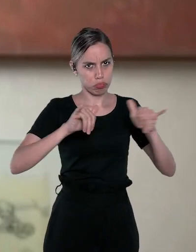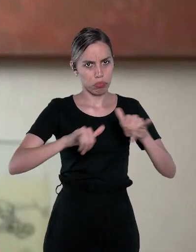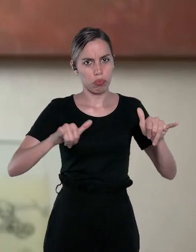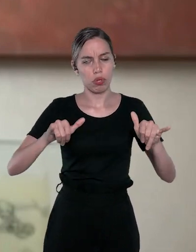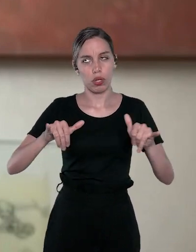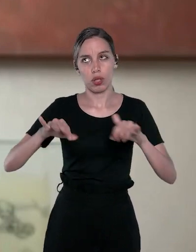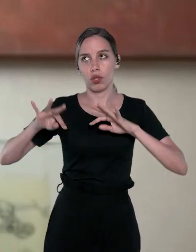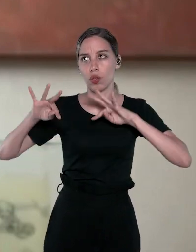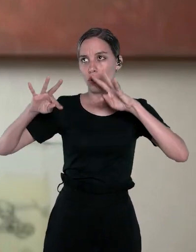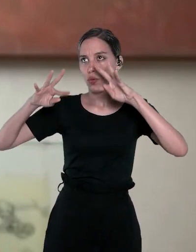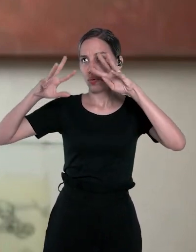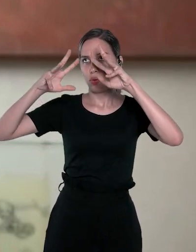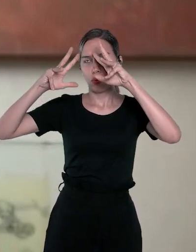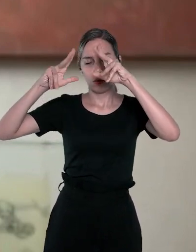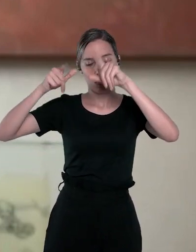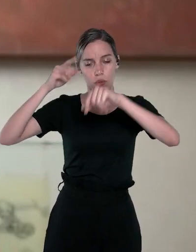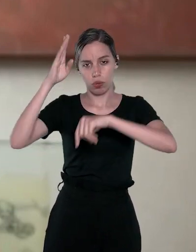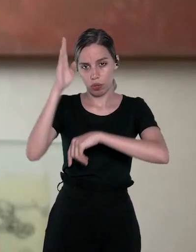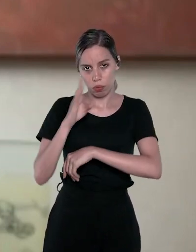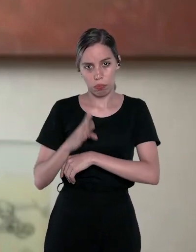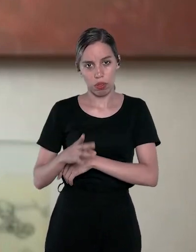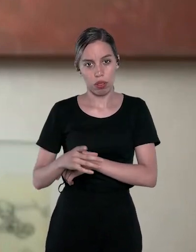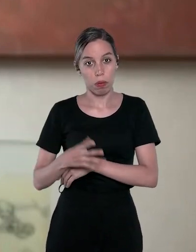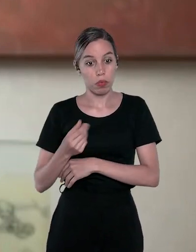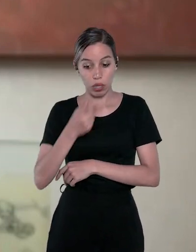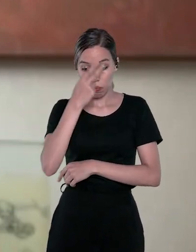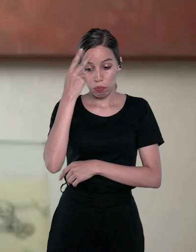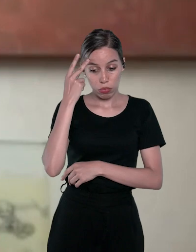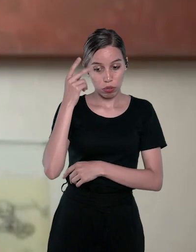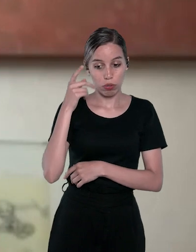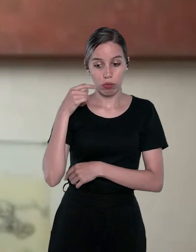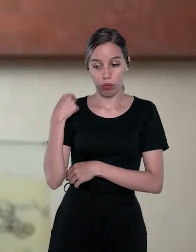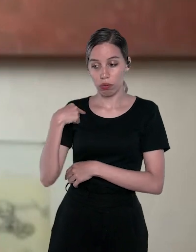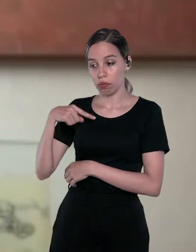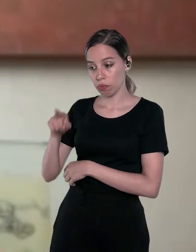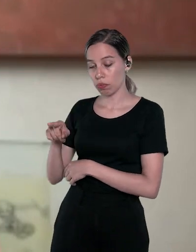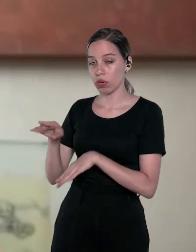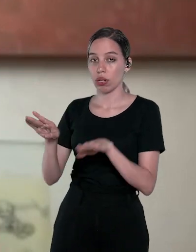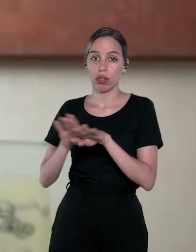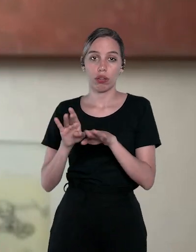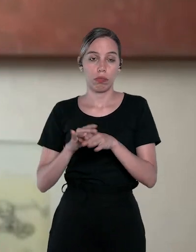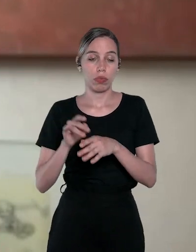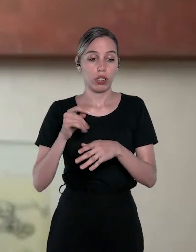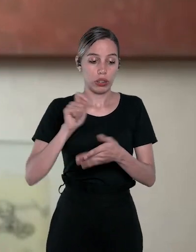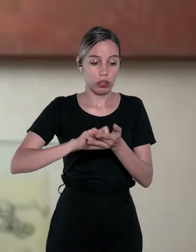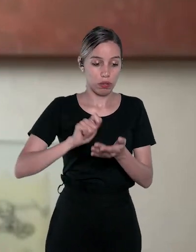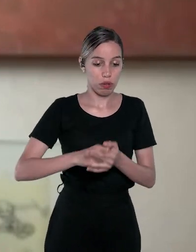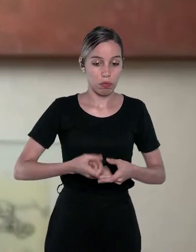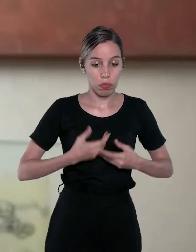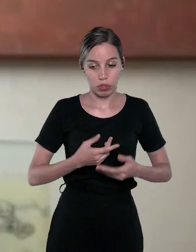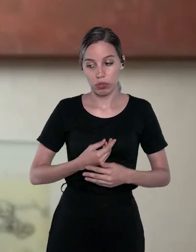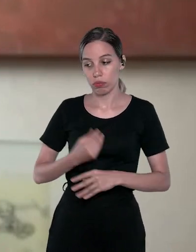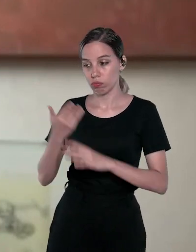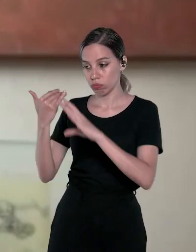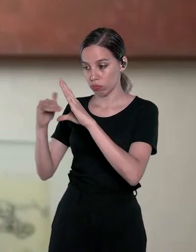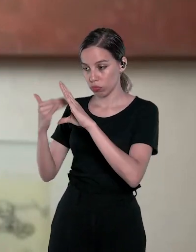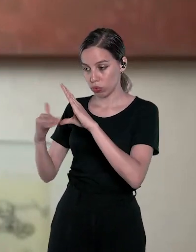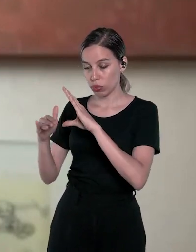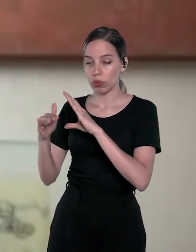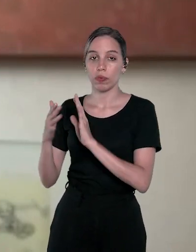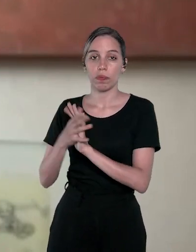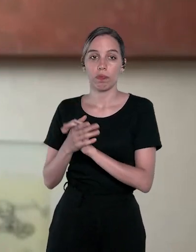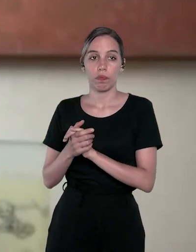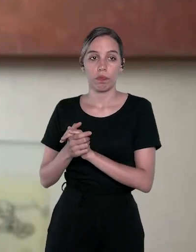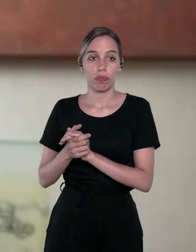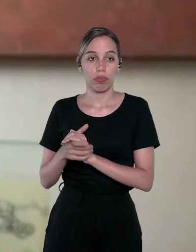Brasil e atraiu muita gente, muita colaboração. Nós tivemos